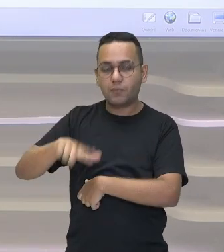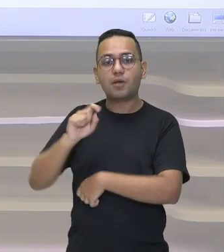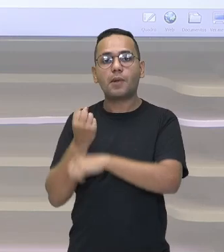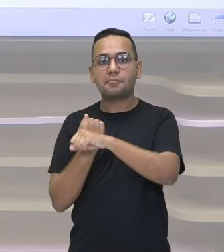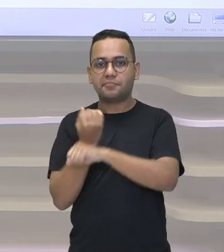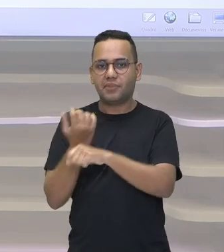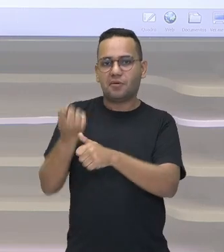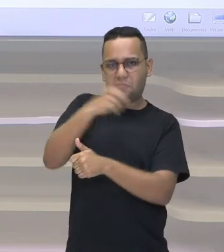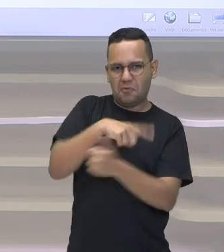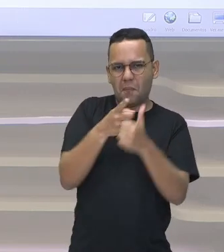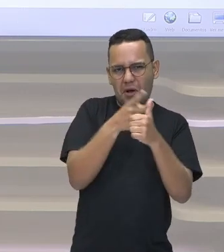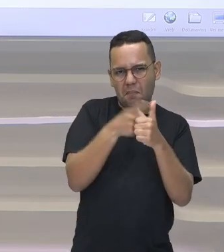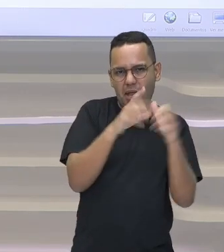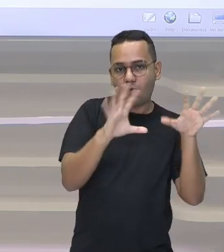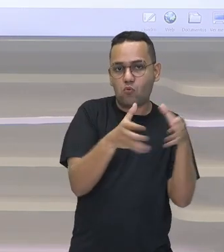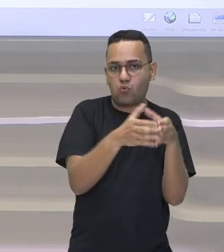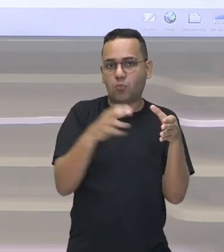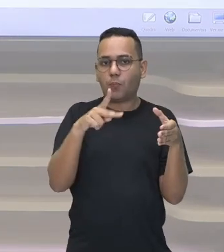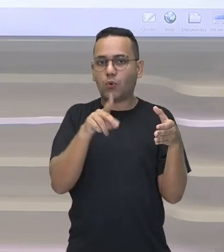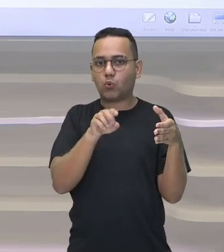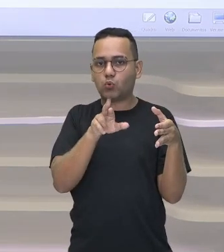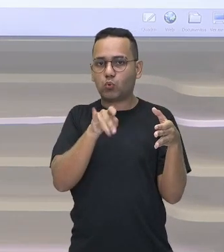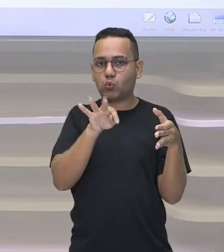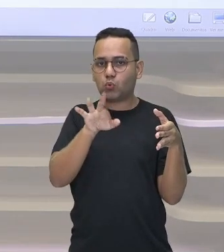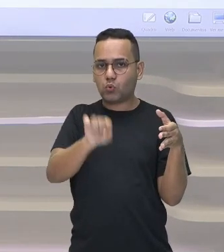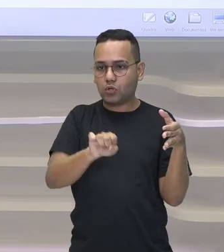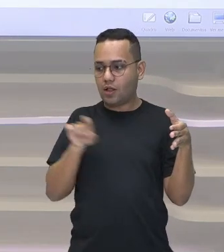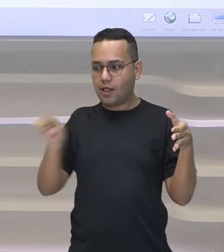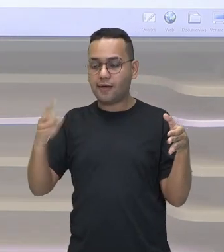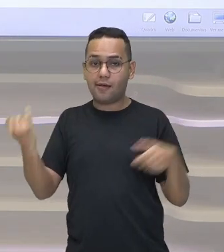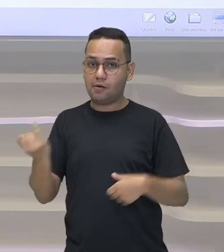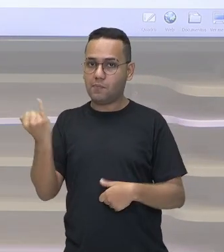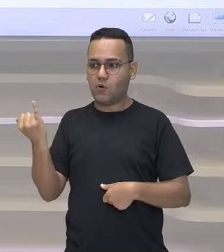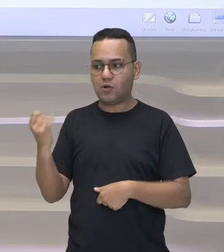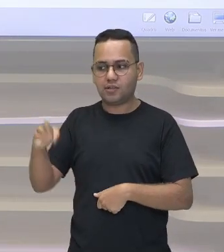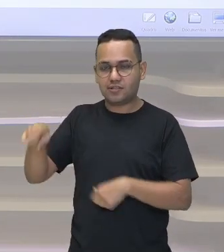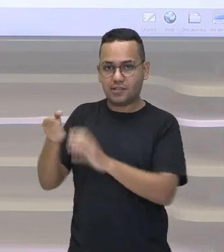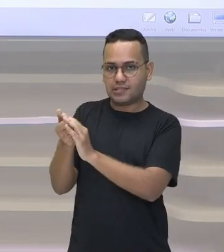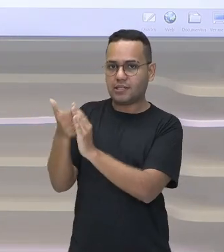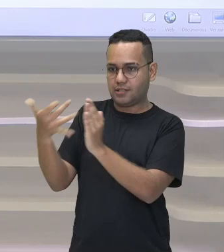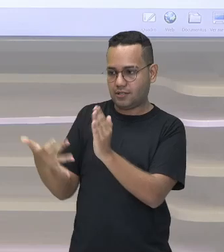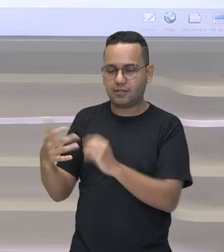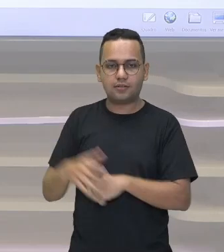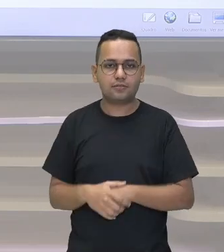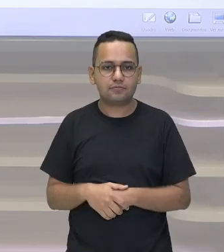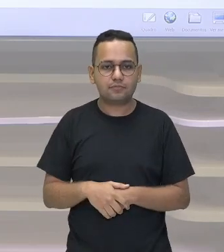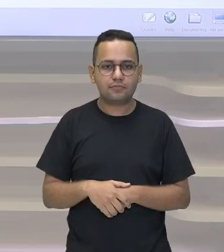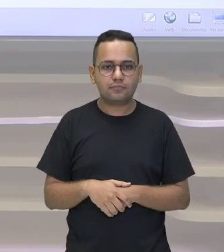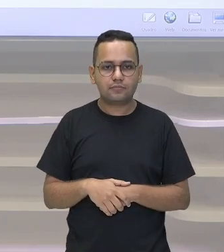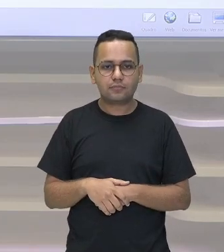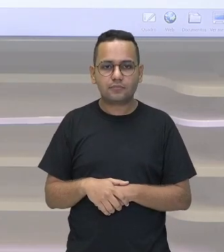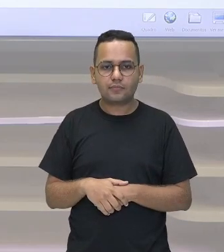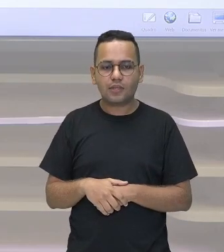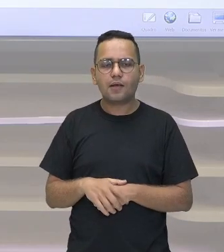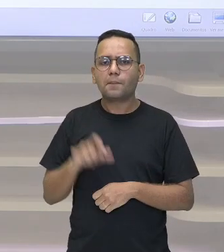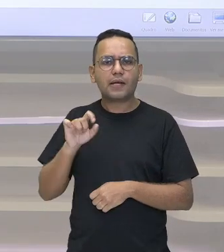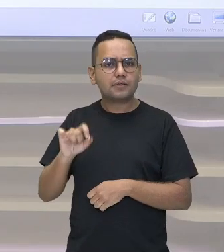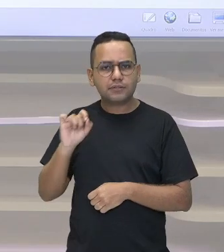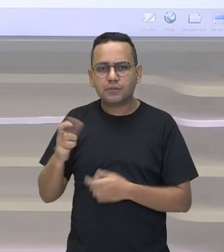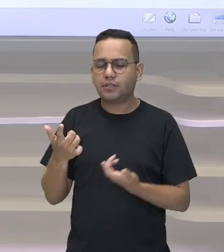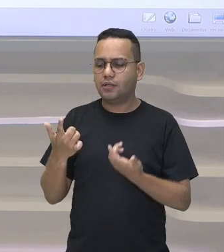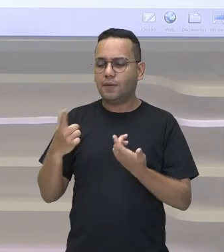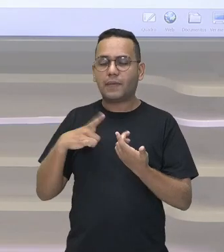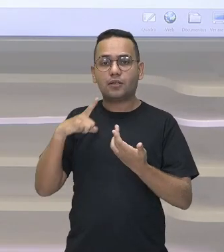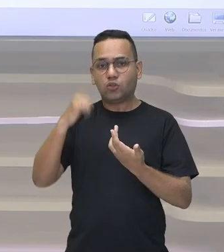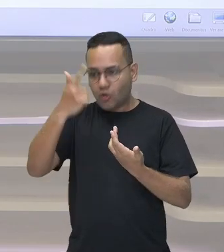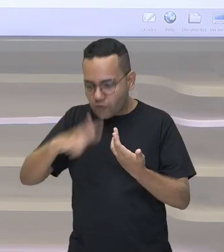função dos decompositores é muito importante para toda a ciclagem dos nutrientes,